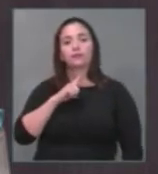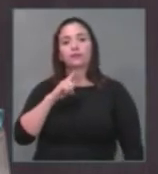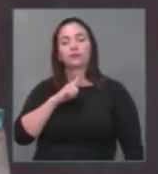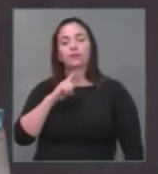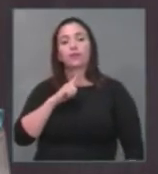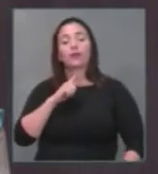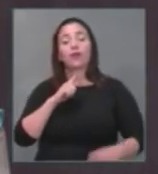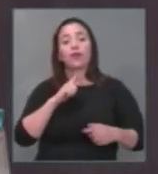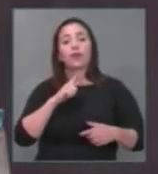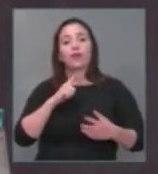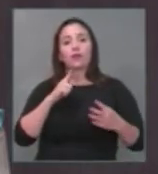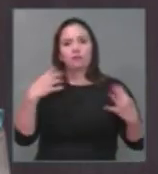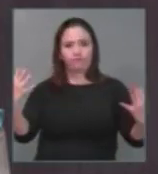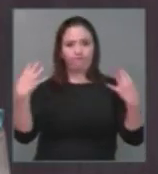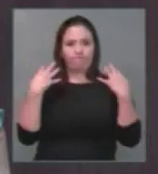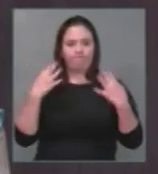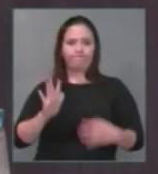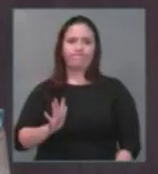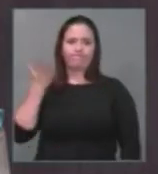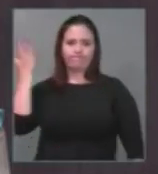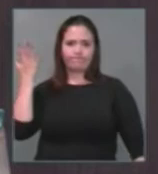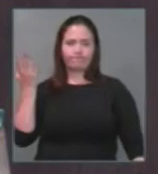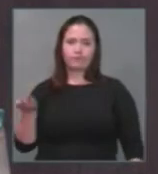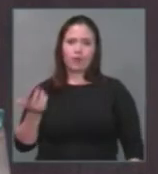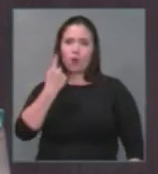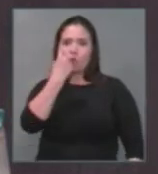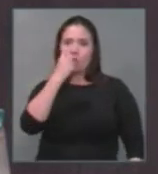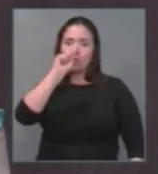o fato de que